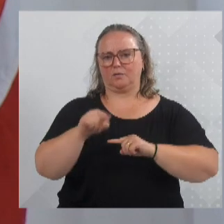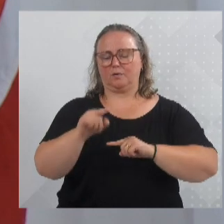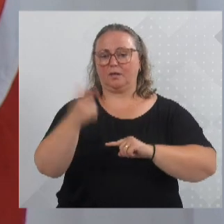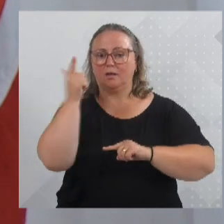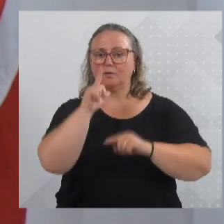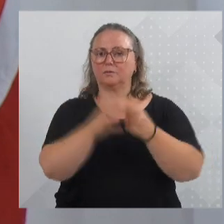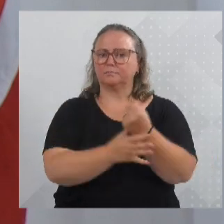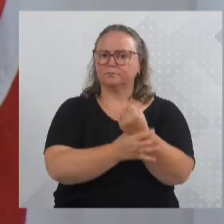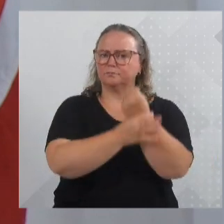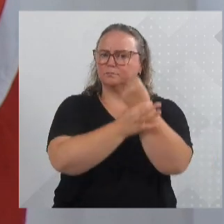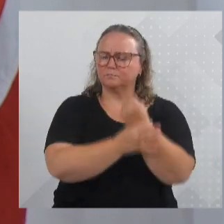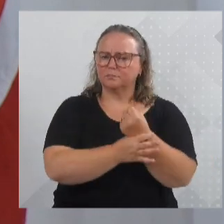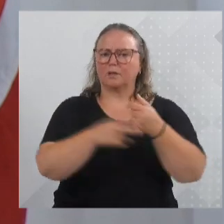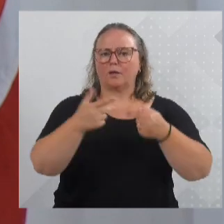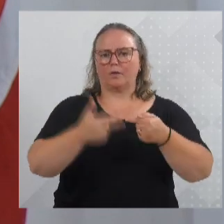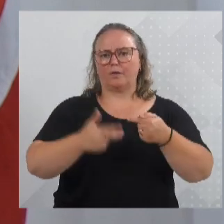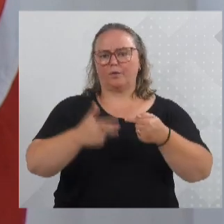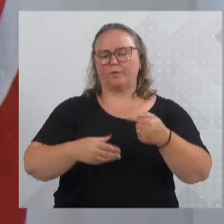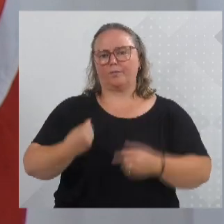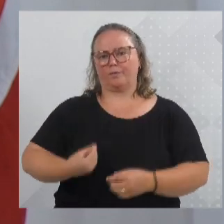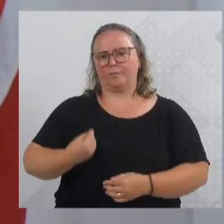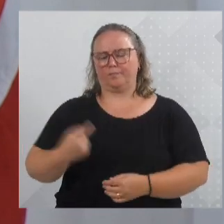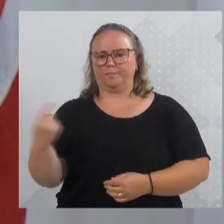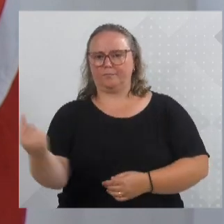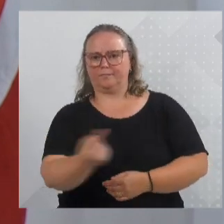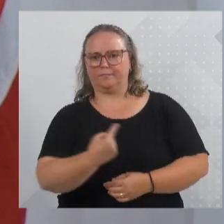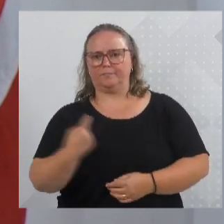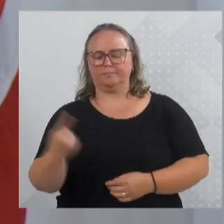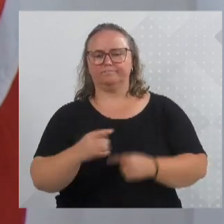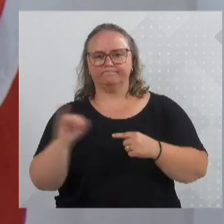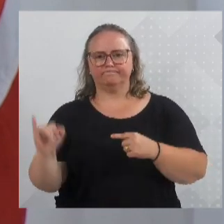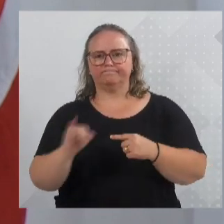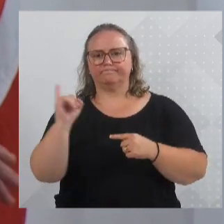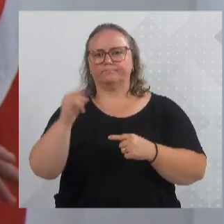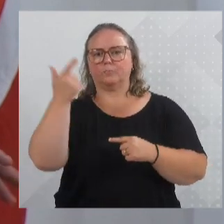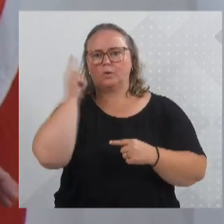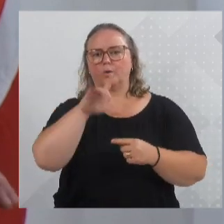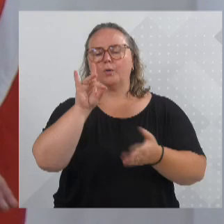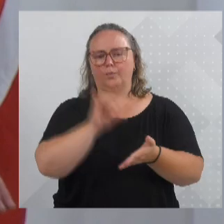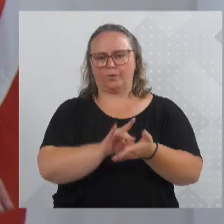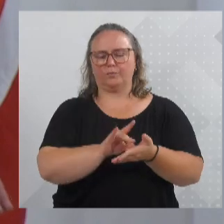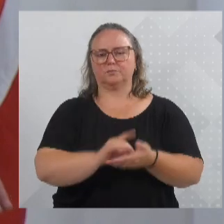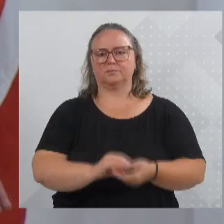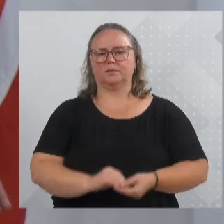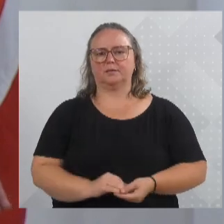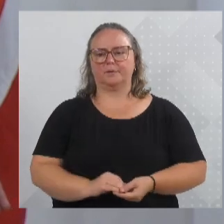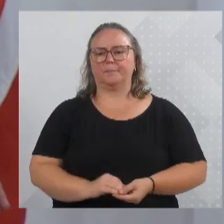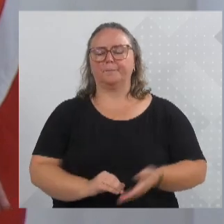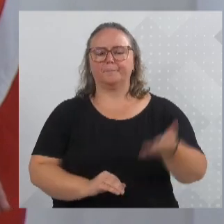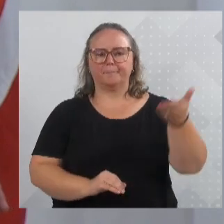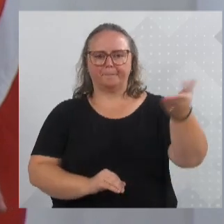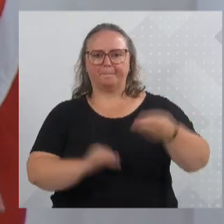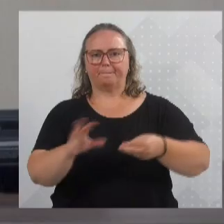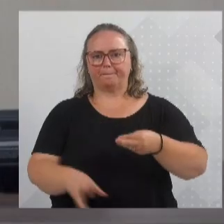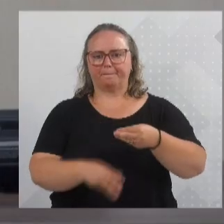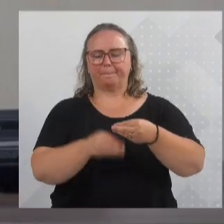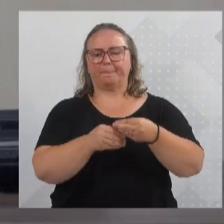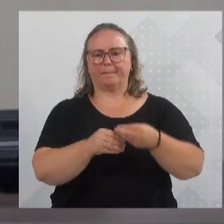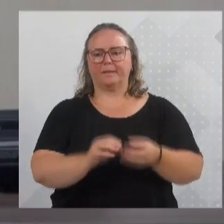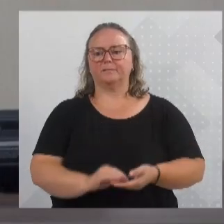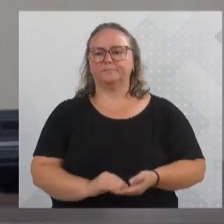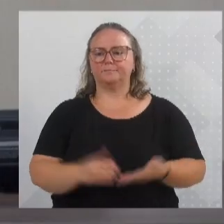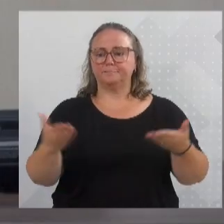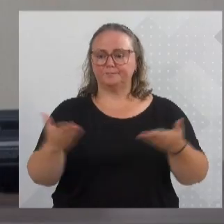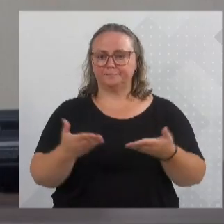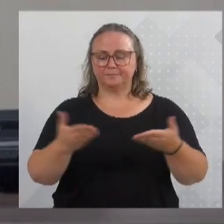segurança, qualidade de vida para a nossa gente. Isso é fundamental que tenhamos ali na comunidade. Concedo a parte, vereador. Com a autorização do